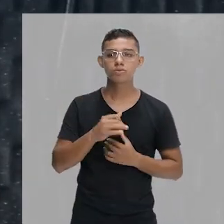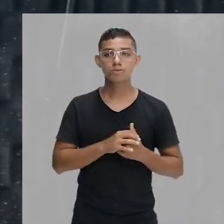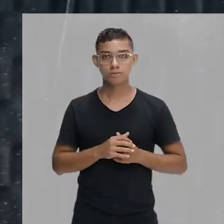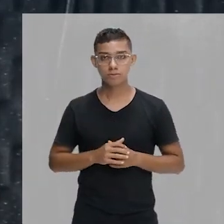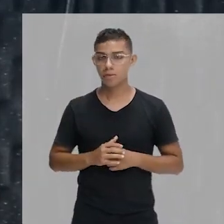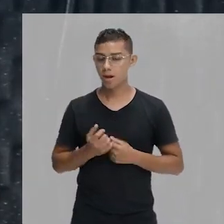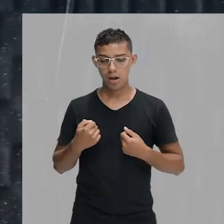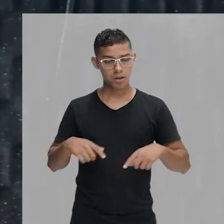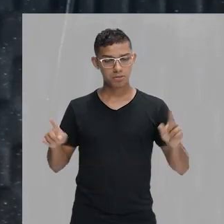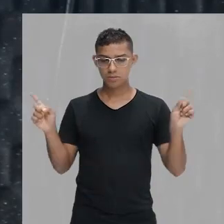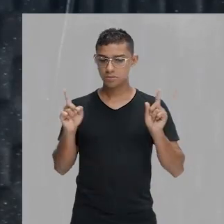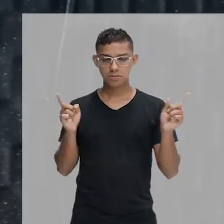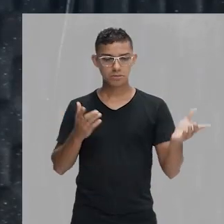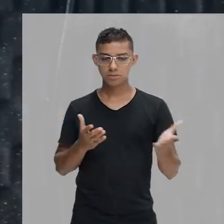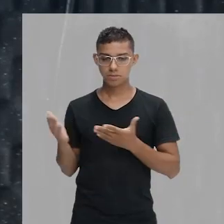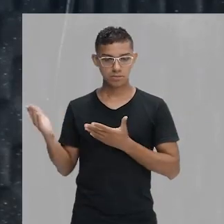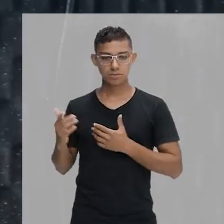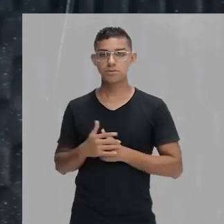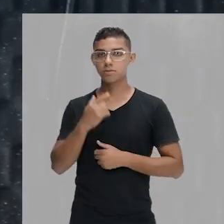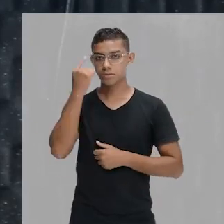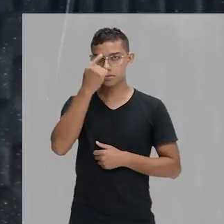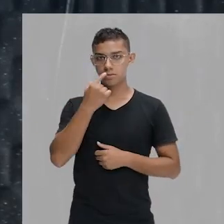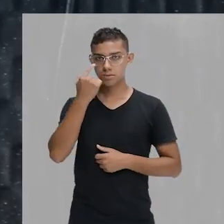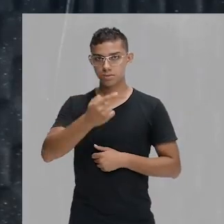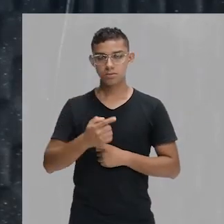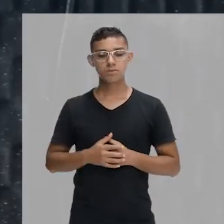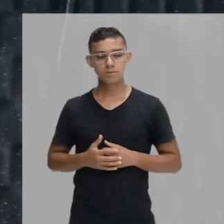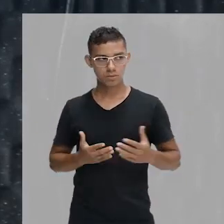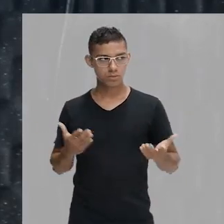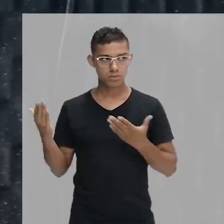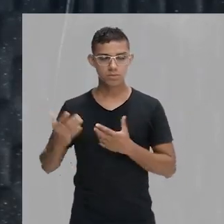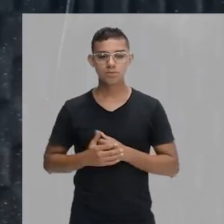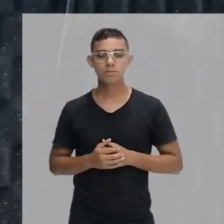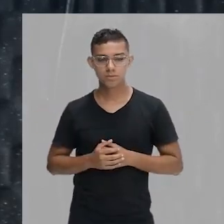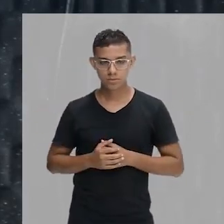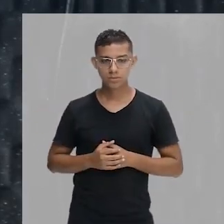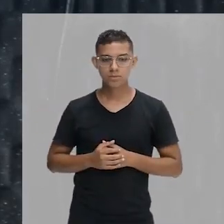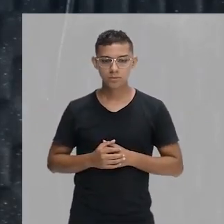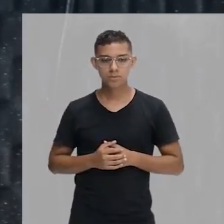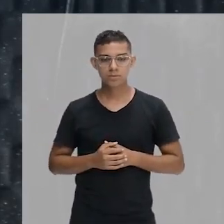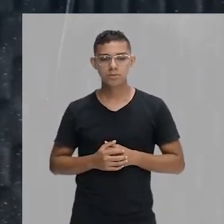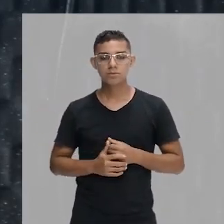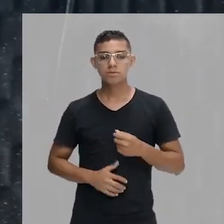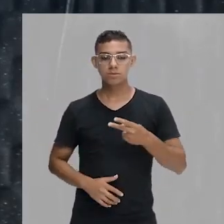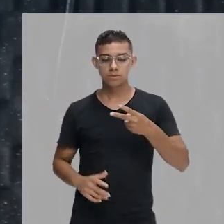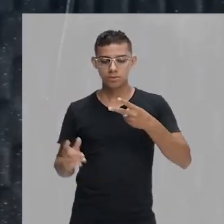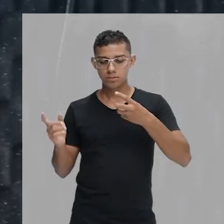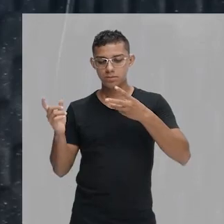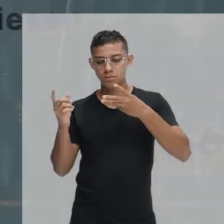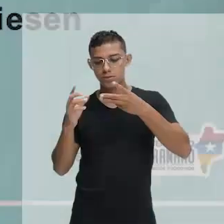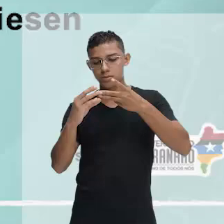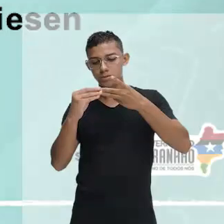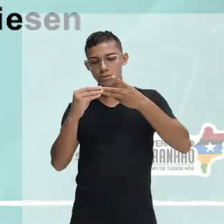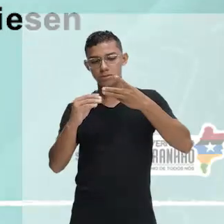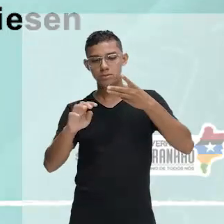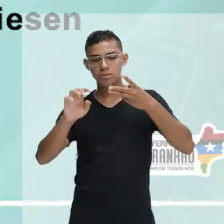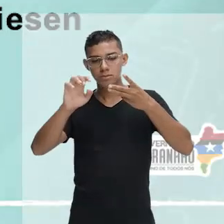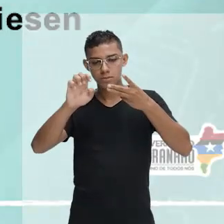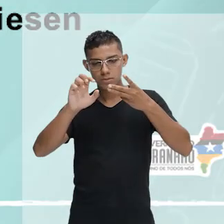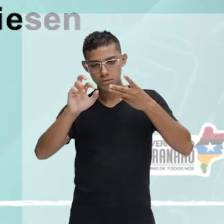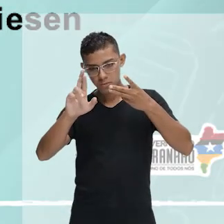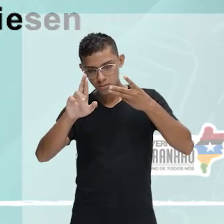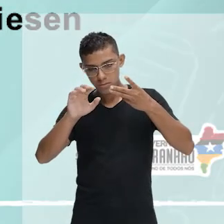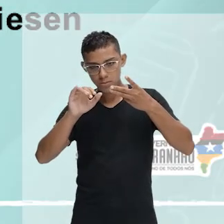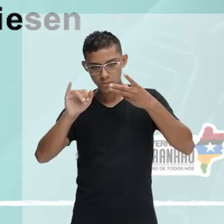Aqui não precisa usar dessa forma. Em espanhol, ele vai direto, tá bom? Vamos para o próximo slide. Então, vender,